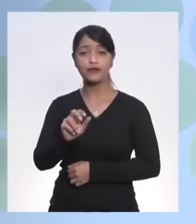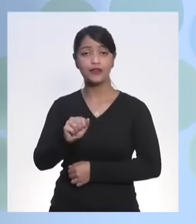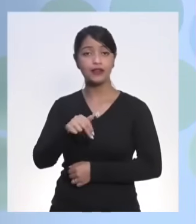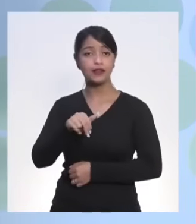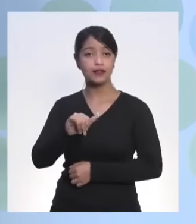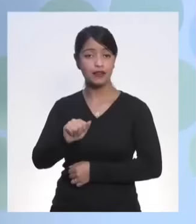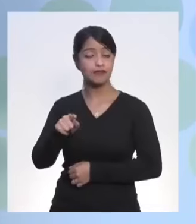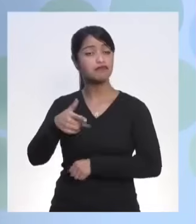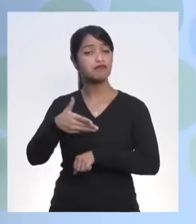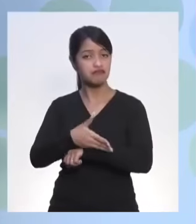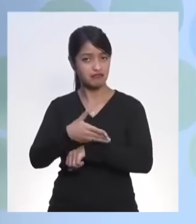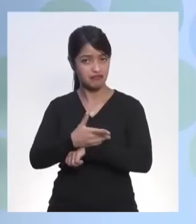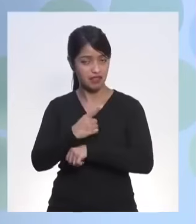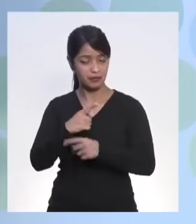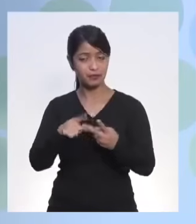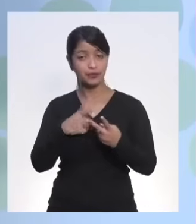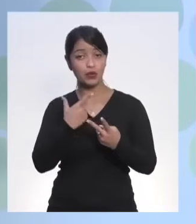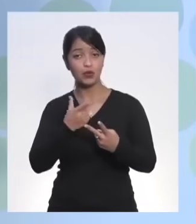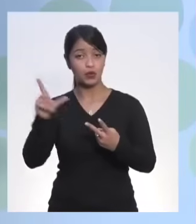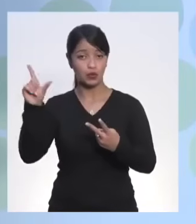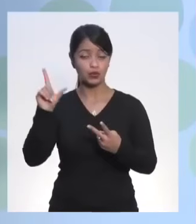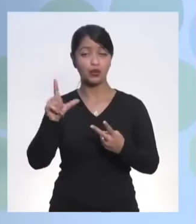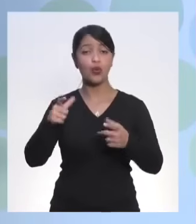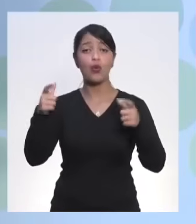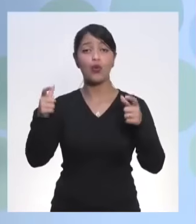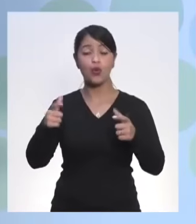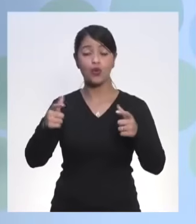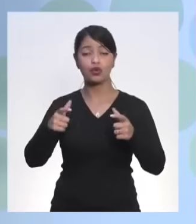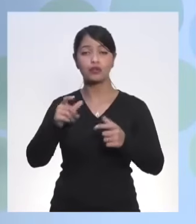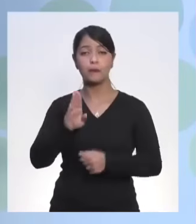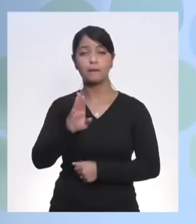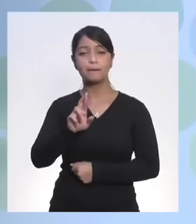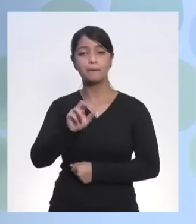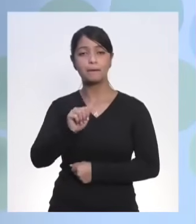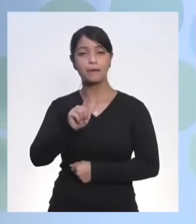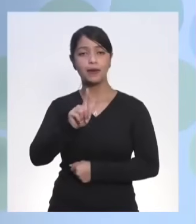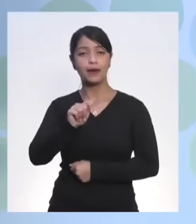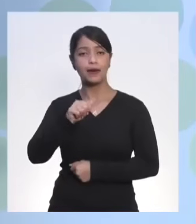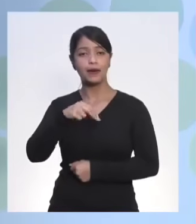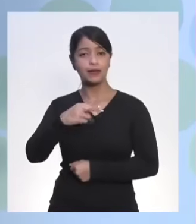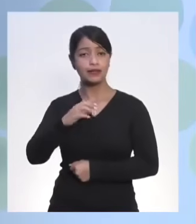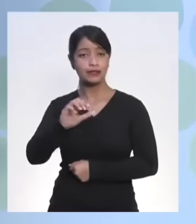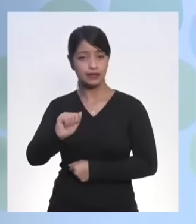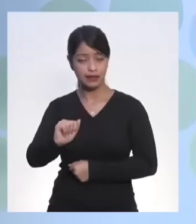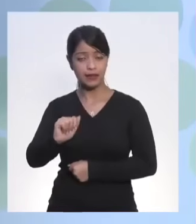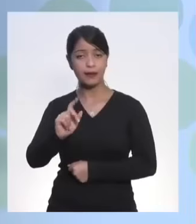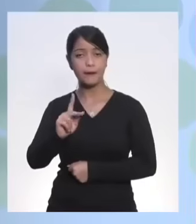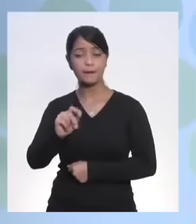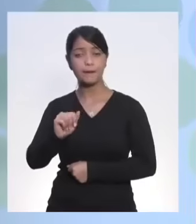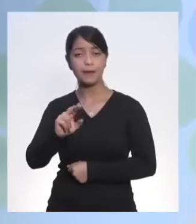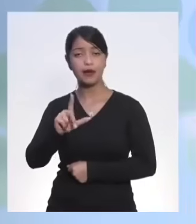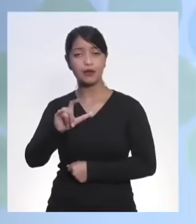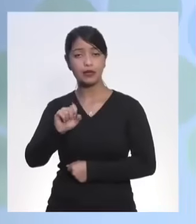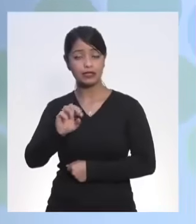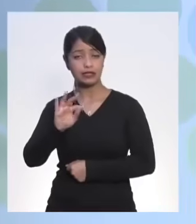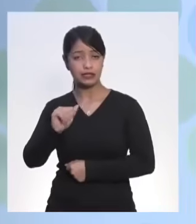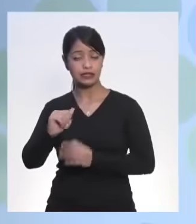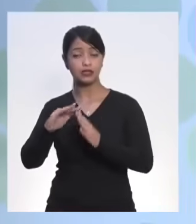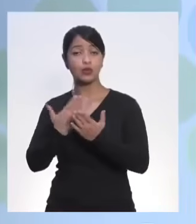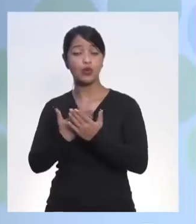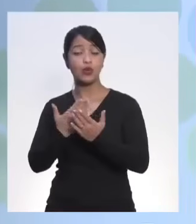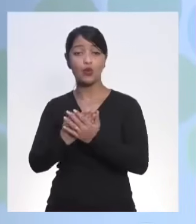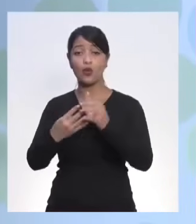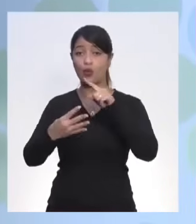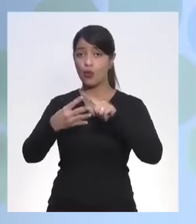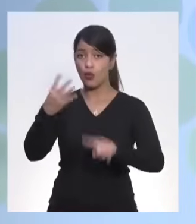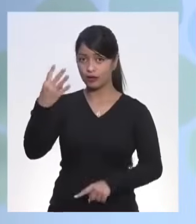está participando. Eu tenho também de Bragança Paulista, tenho 4 escolas. Tem Casper Líbero,